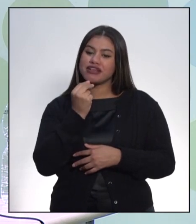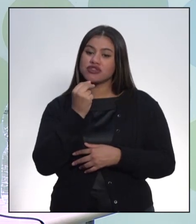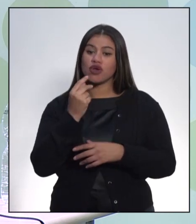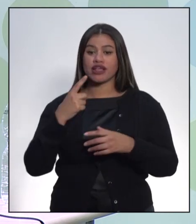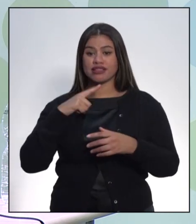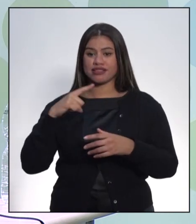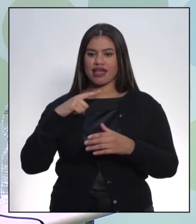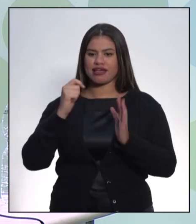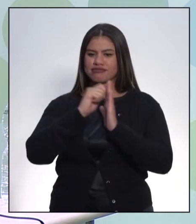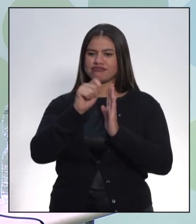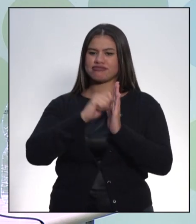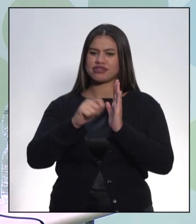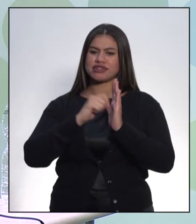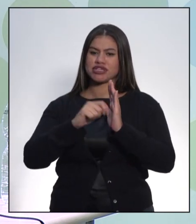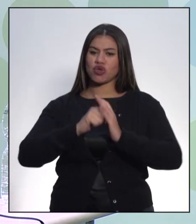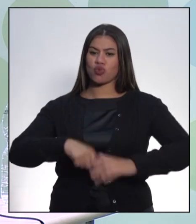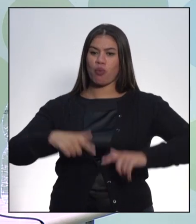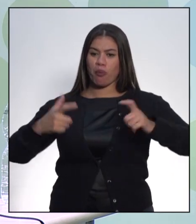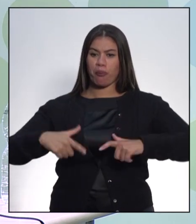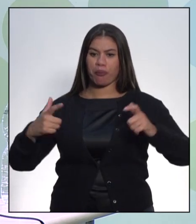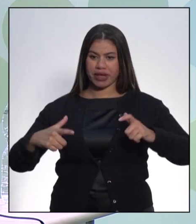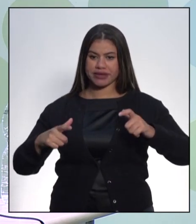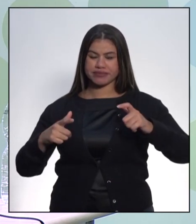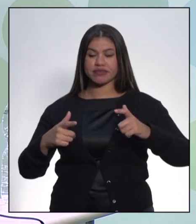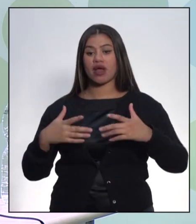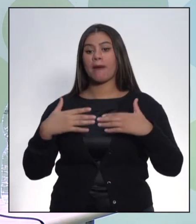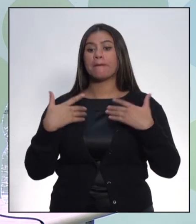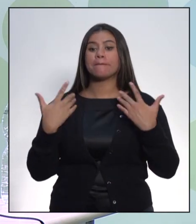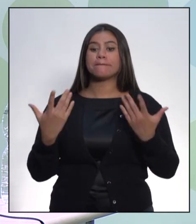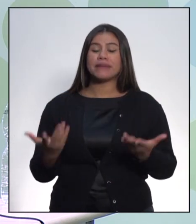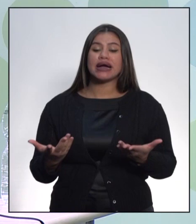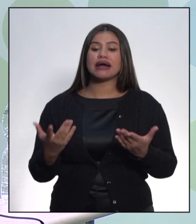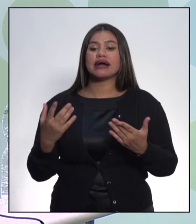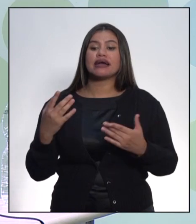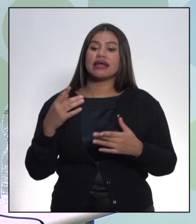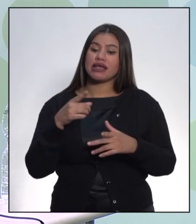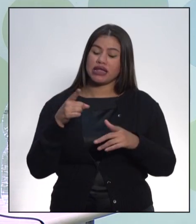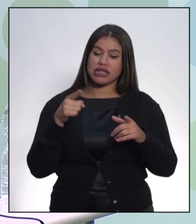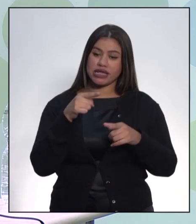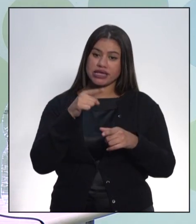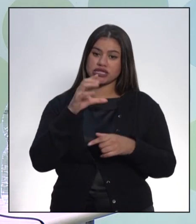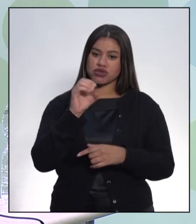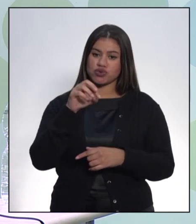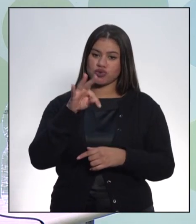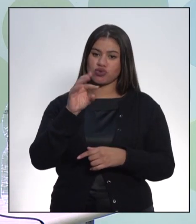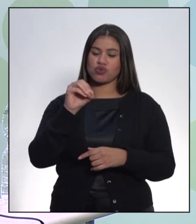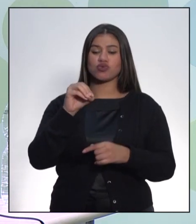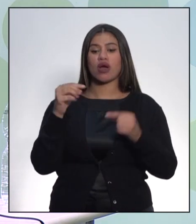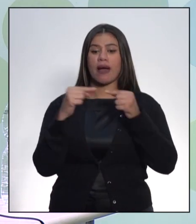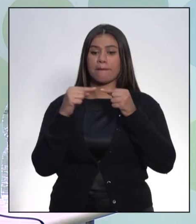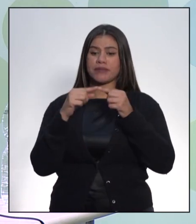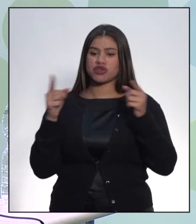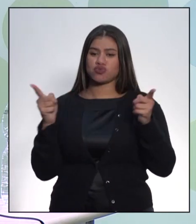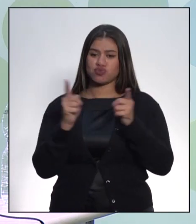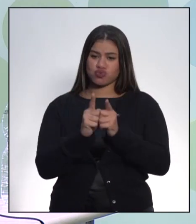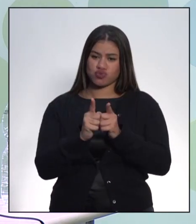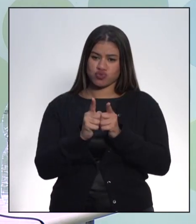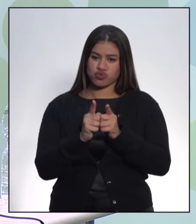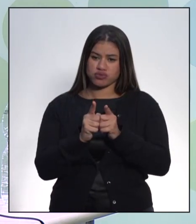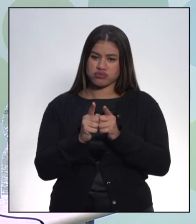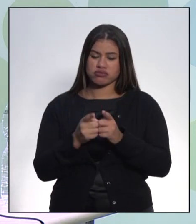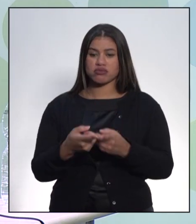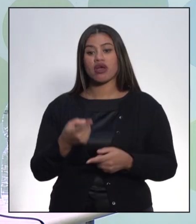mesmo, mas olha quanta profundidade. Por exemplo, um professor de melancolia. Professor de melancolia não é só a pessoa chateada com o que fazem com